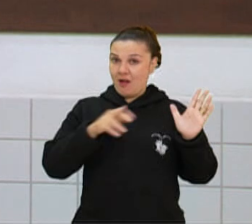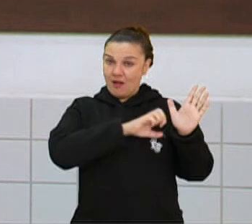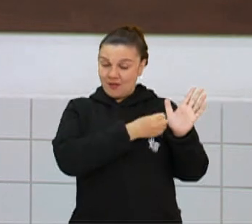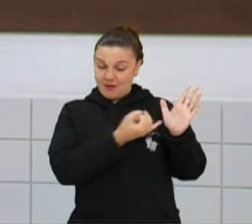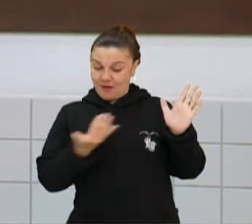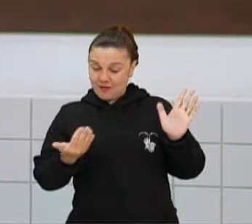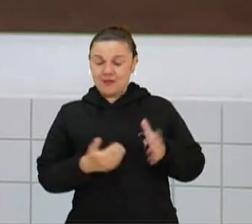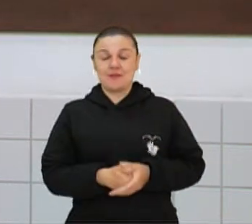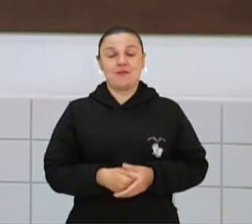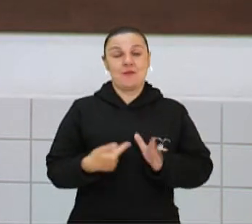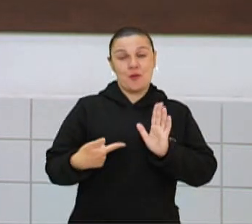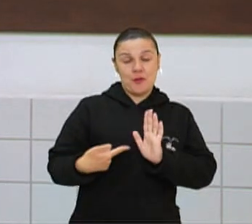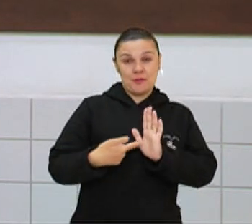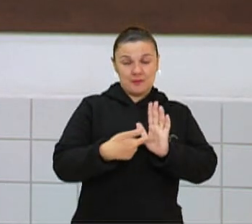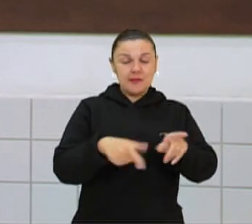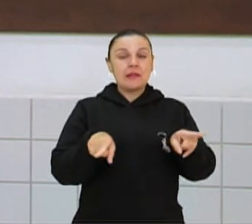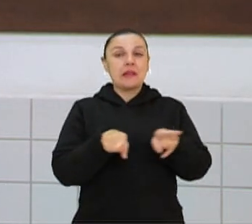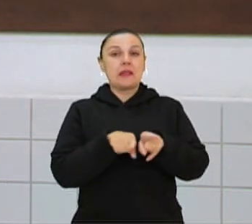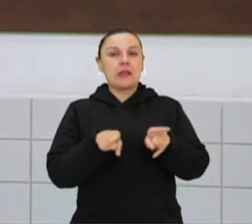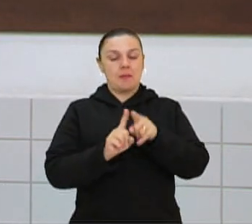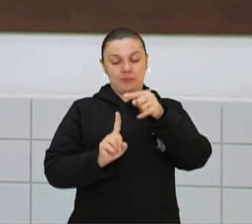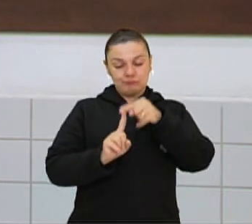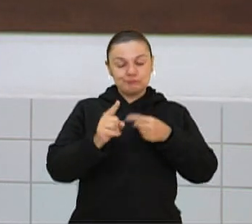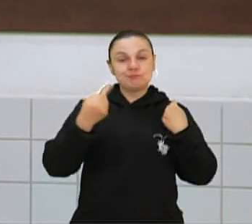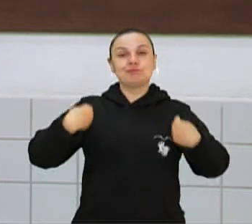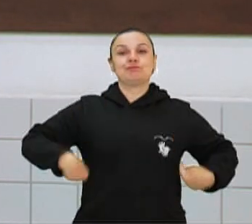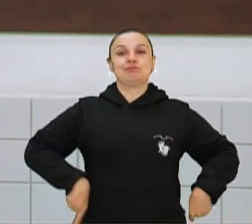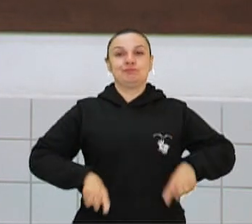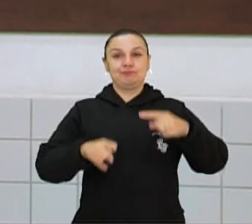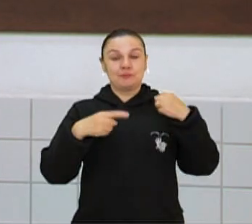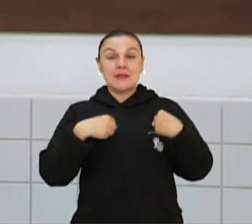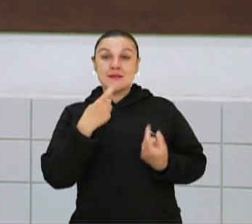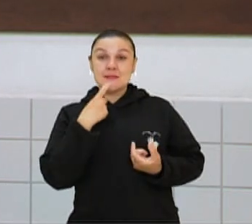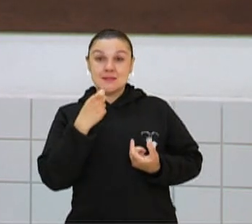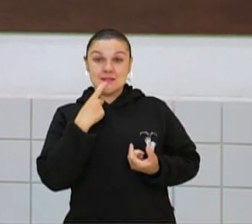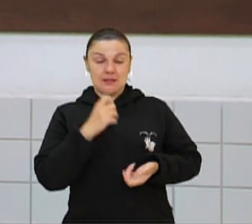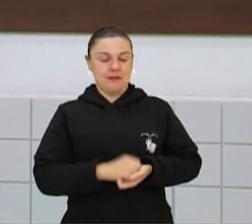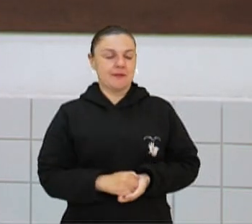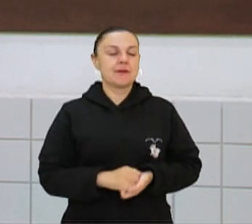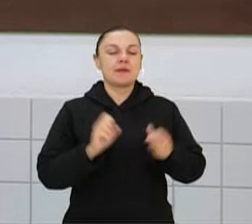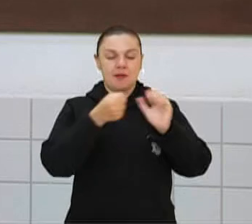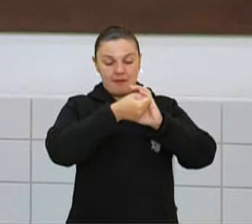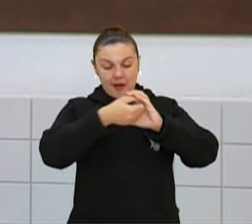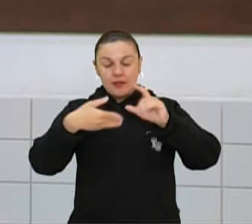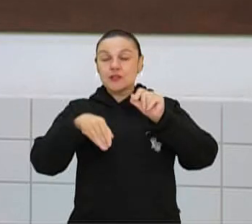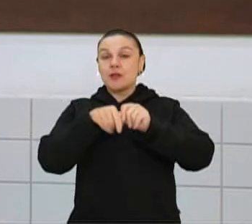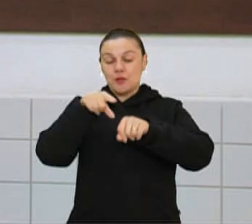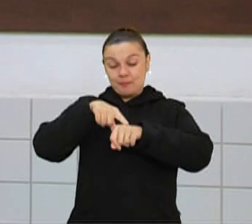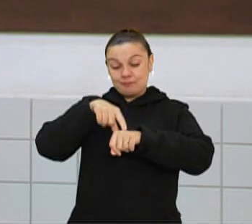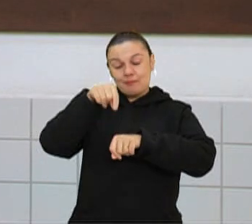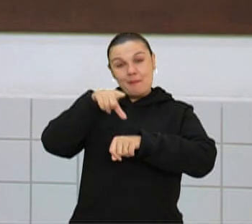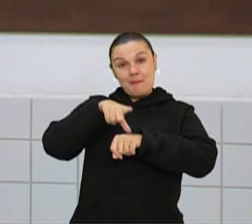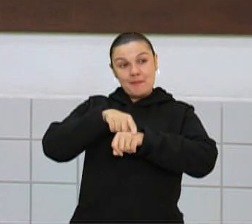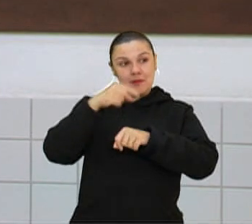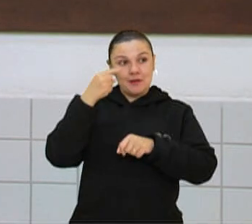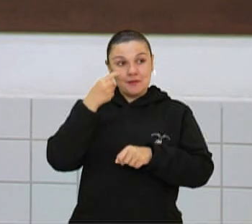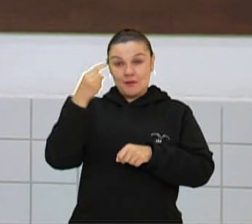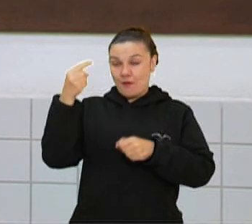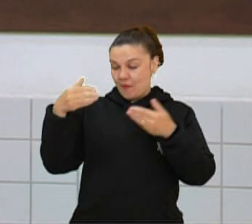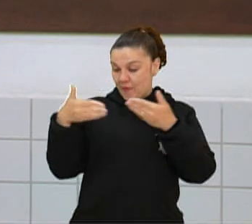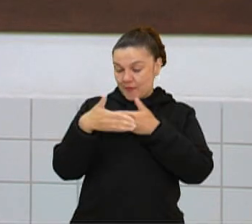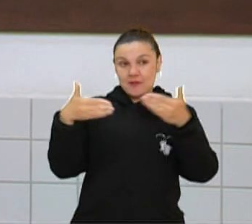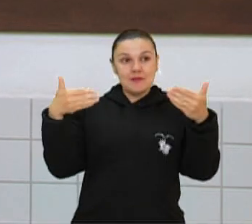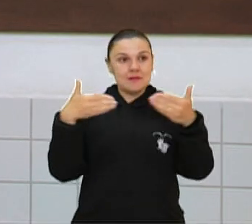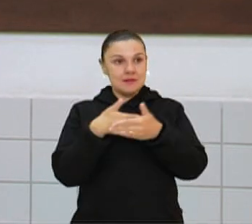representar os organismos que são endotérmicos, que vão ter a presença de penas também como característica. Vamos analisar aqui no slide um